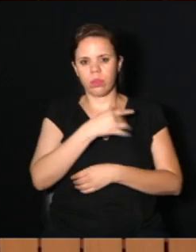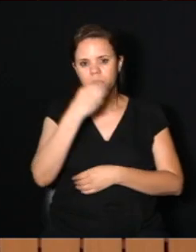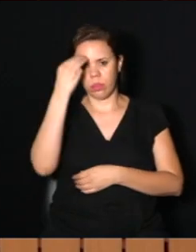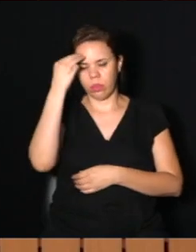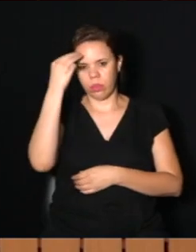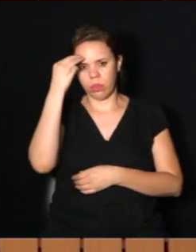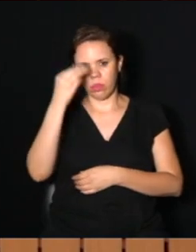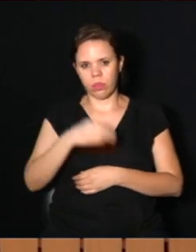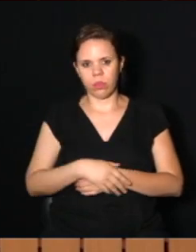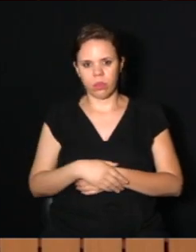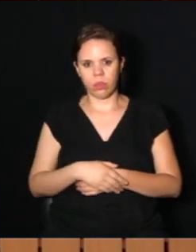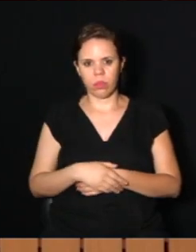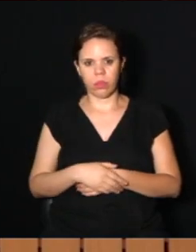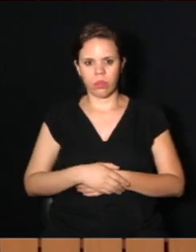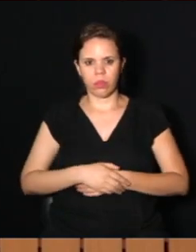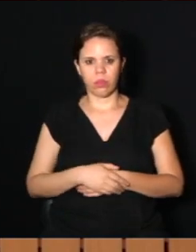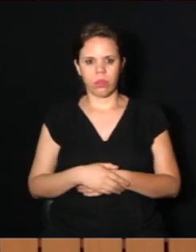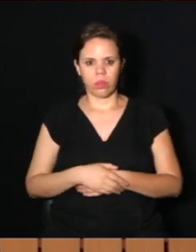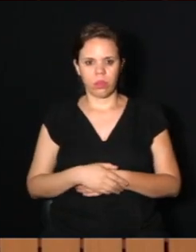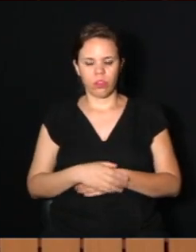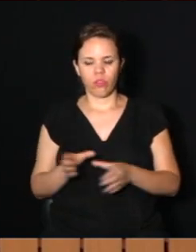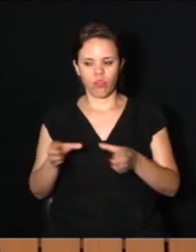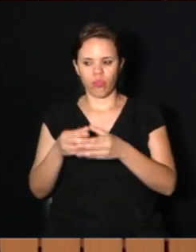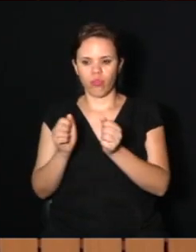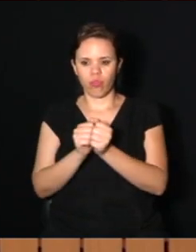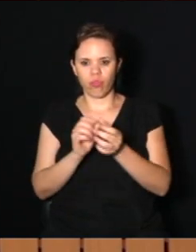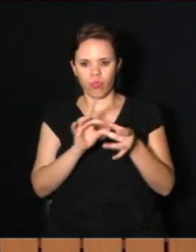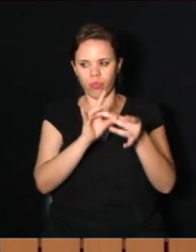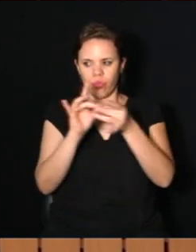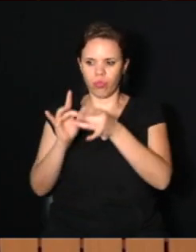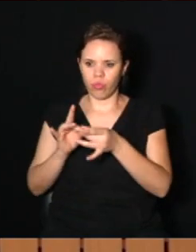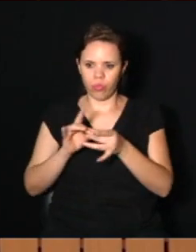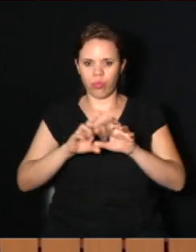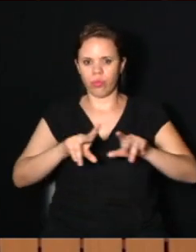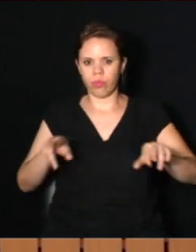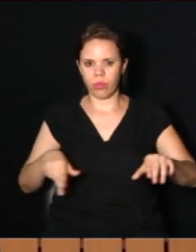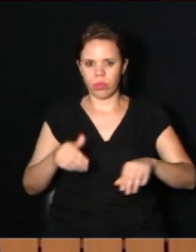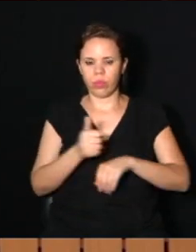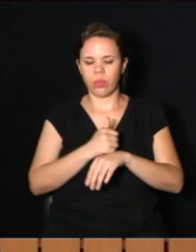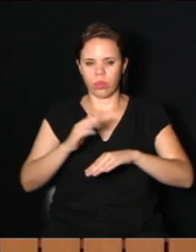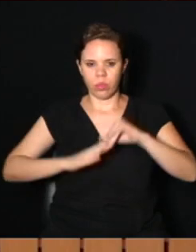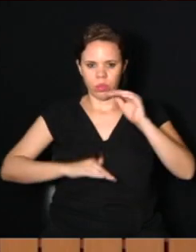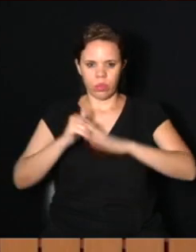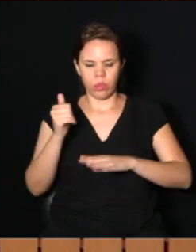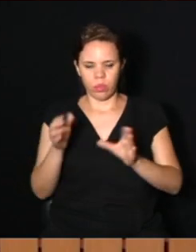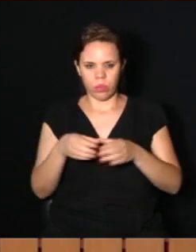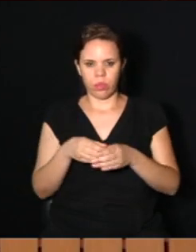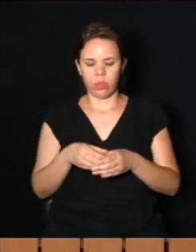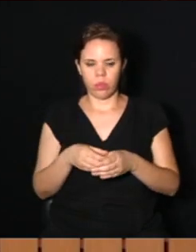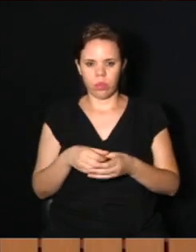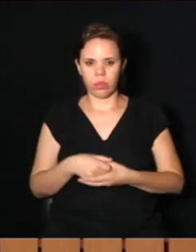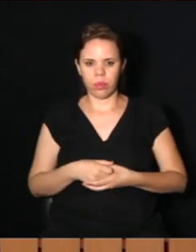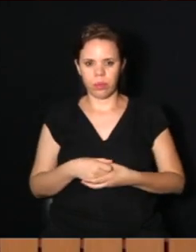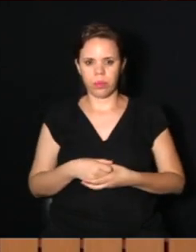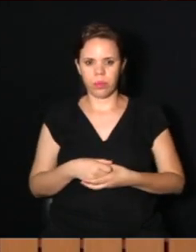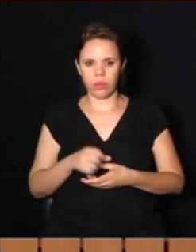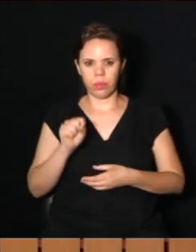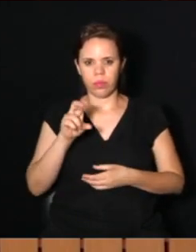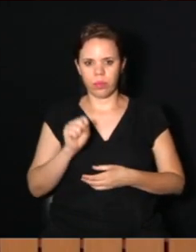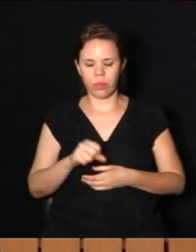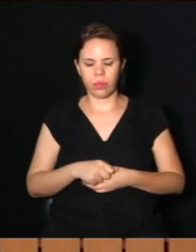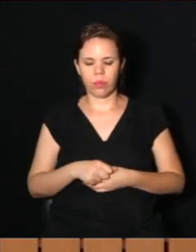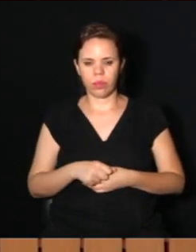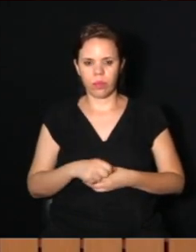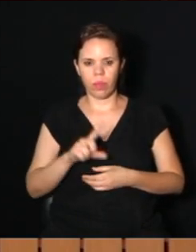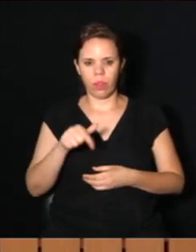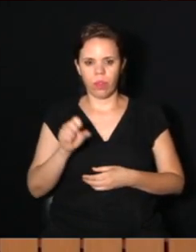em consonância, né, em conjunto com outros profissionais da área. Então, para toda a equipe de atenção multiprofissional dentro do sistema hospitalar, a